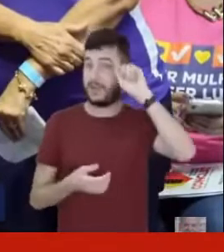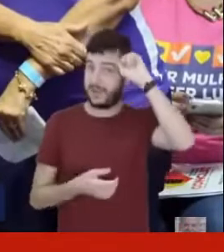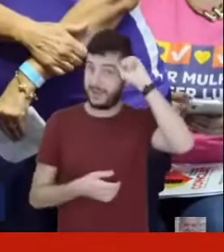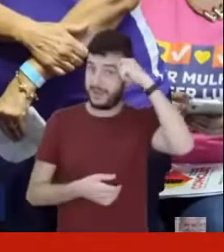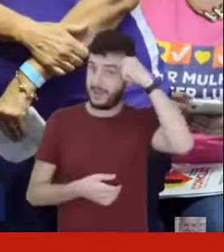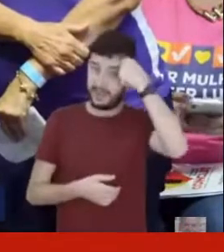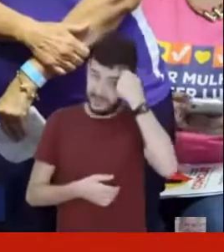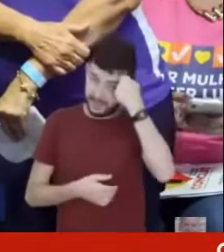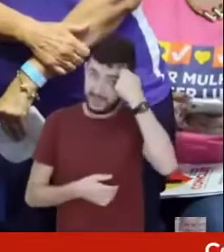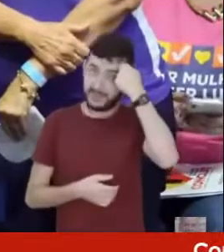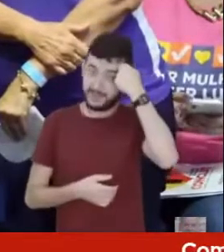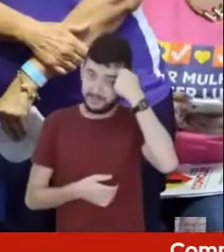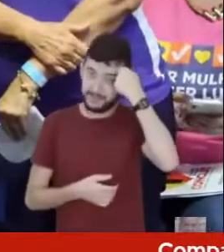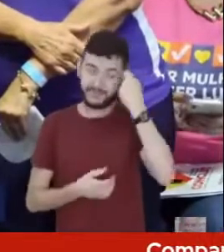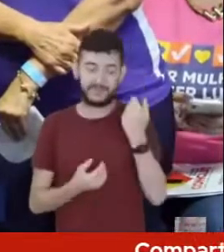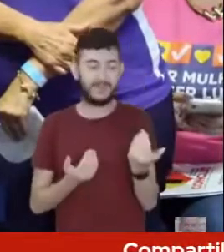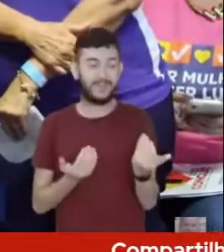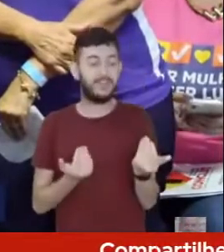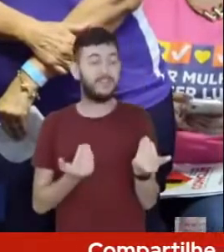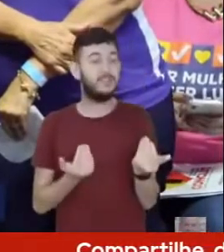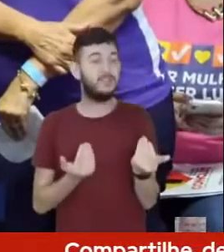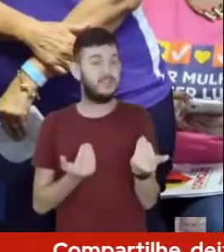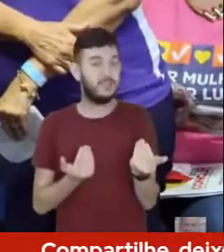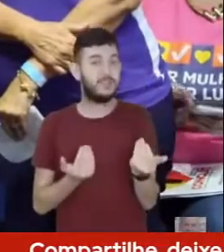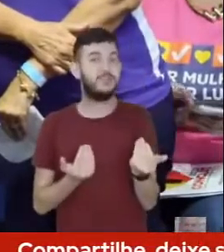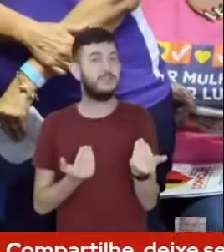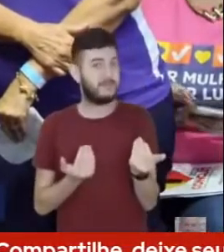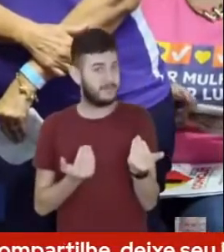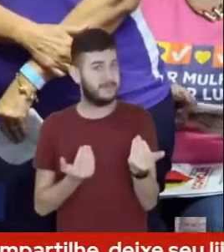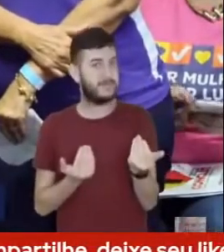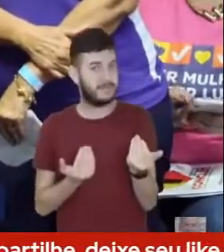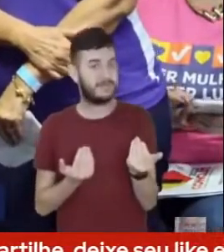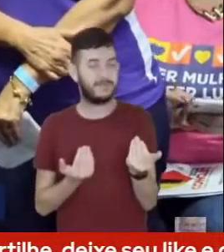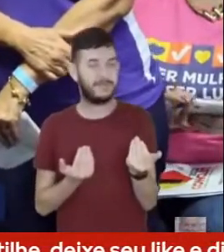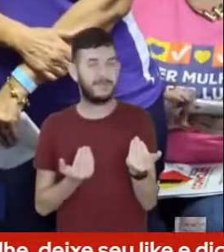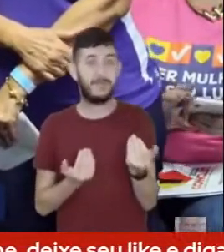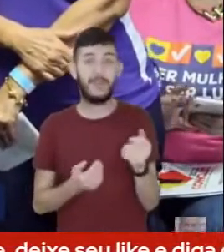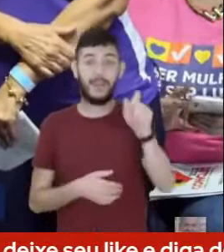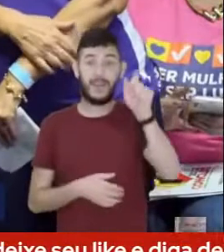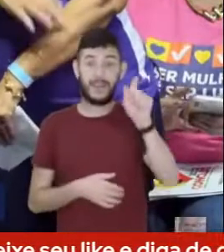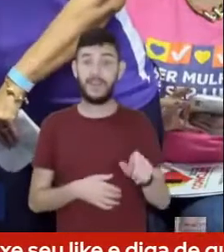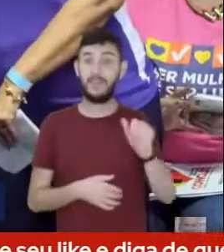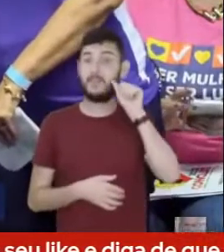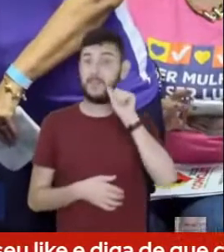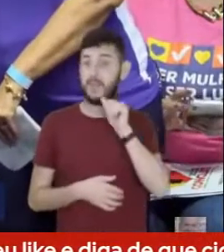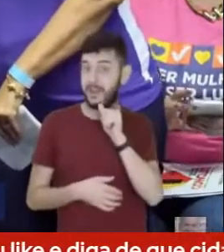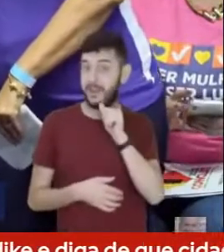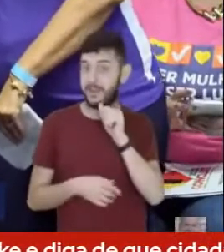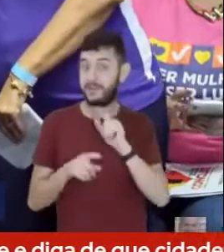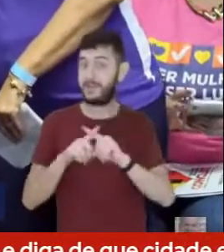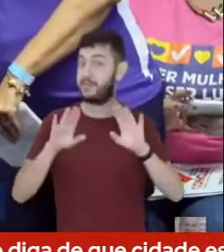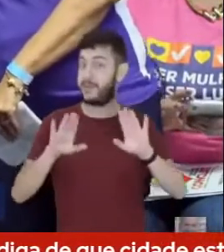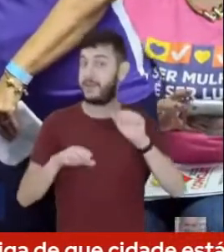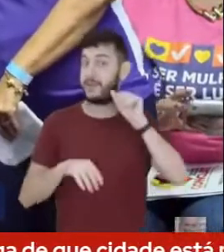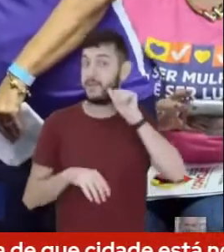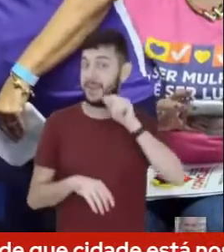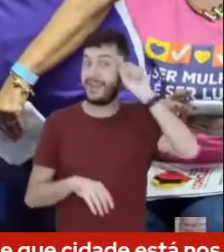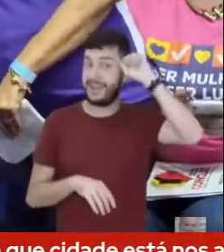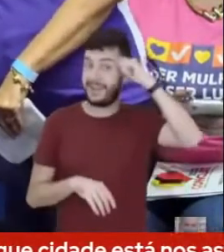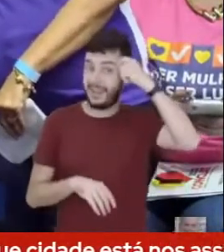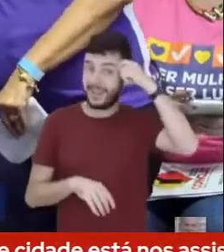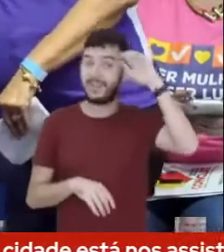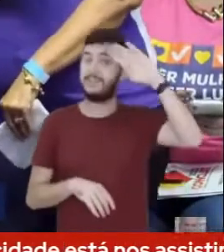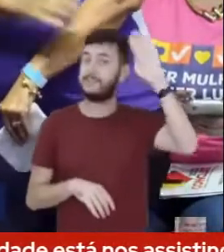mulher jovem. Só por ser mulher e ser mulher negra no nosso país, todos sabemos